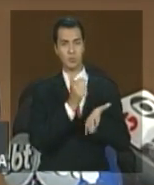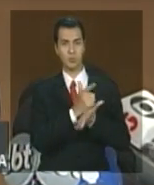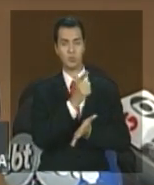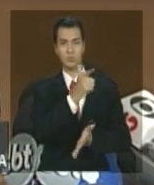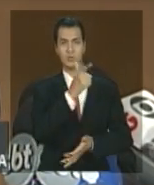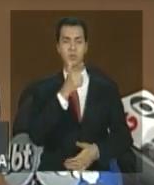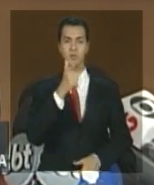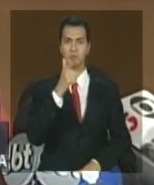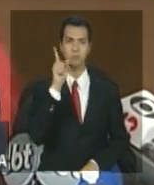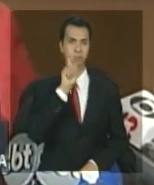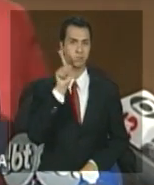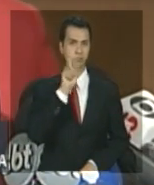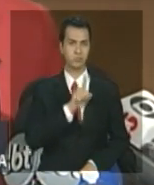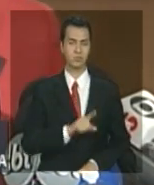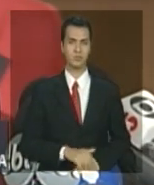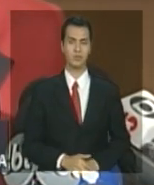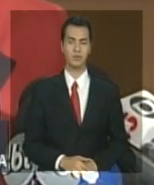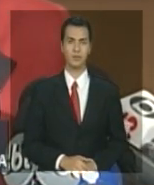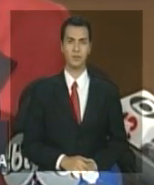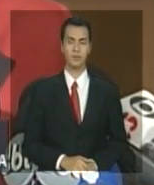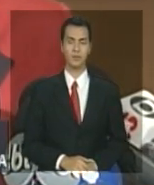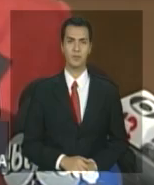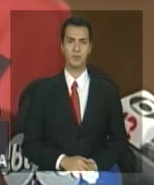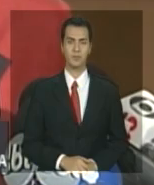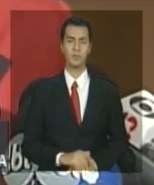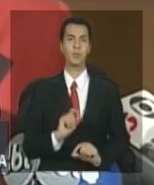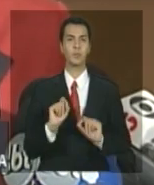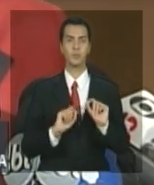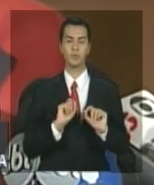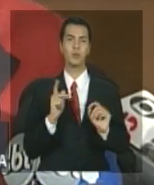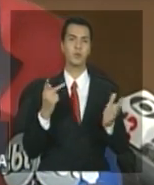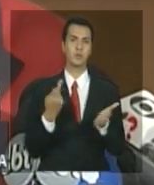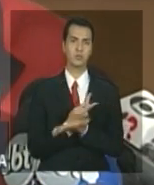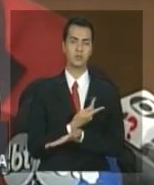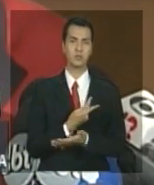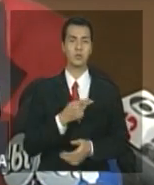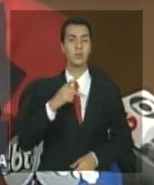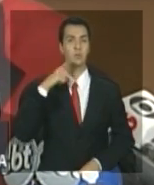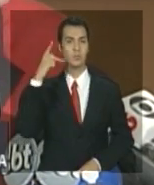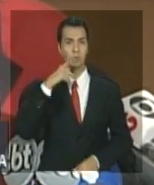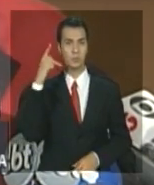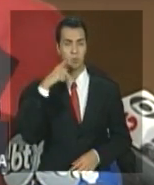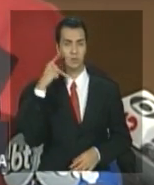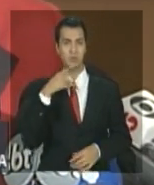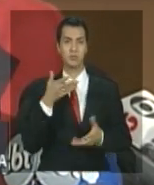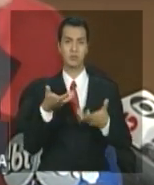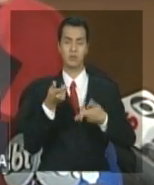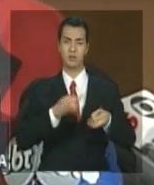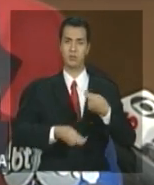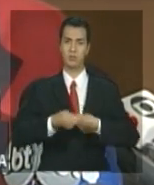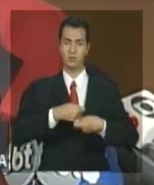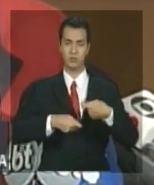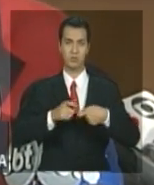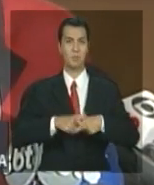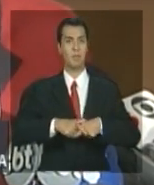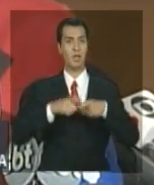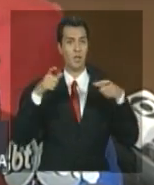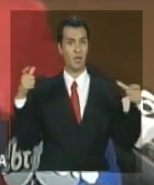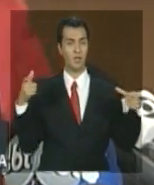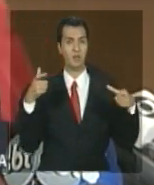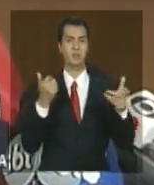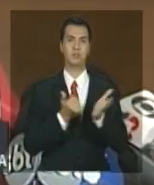que as políticas recíprocas de ampliação do mercado são essenciais para que